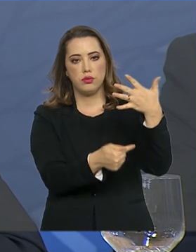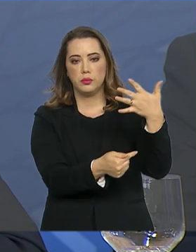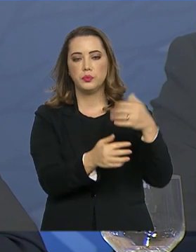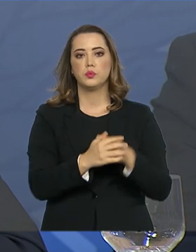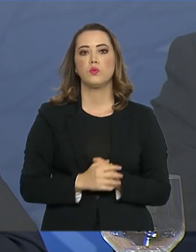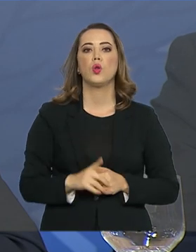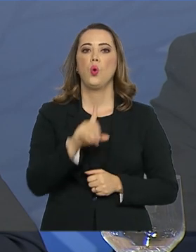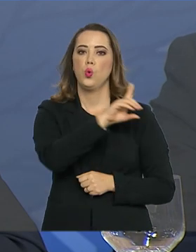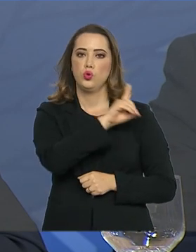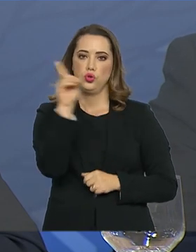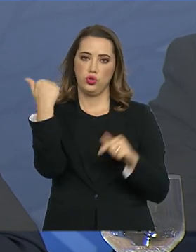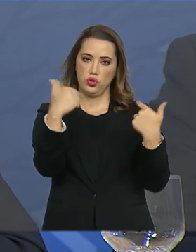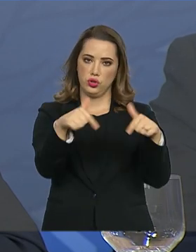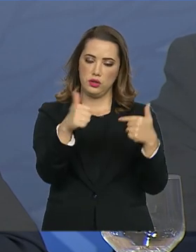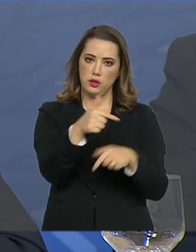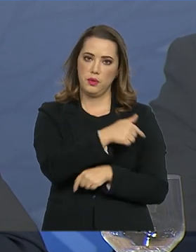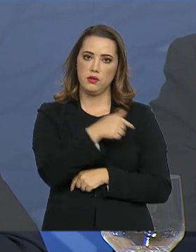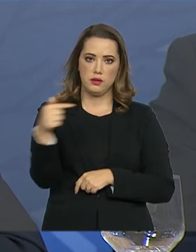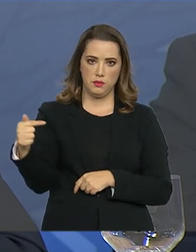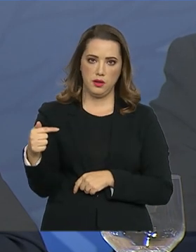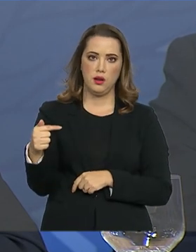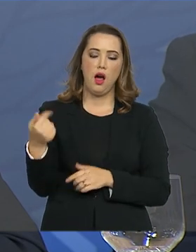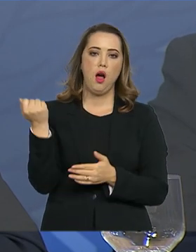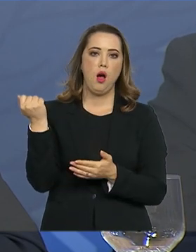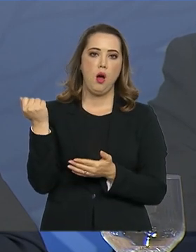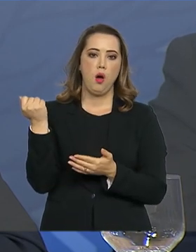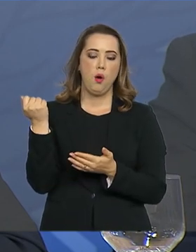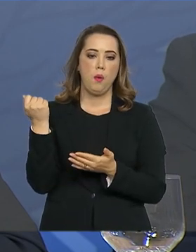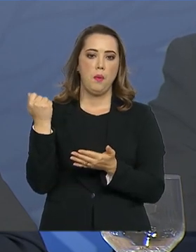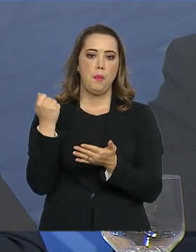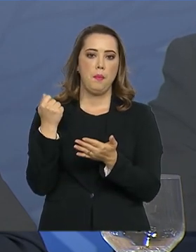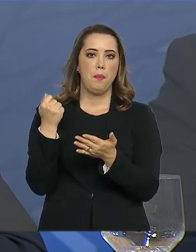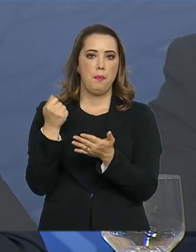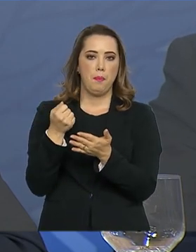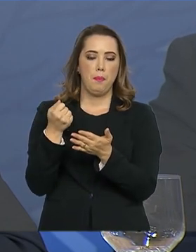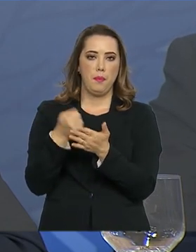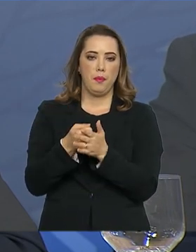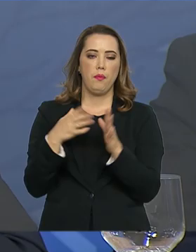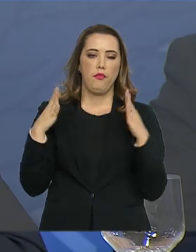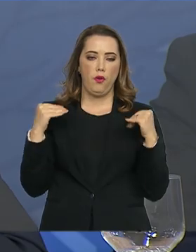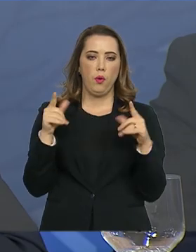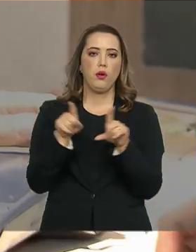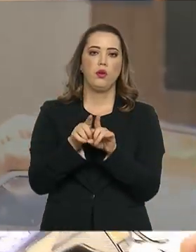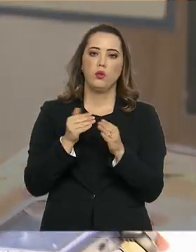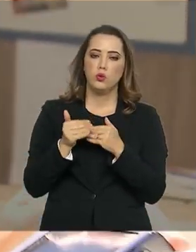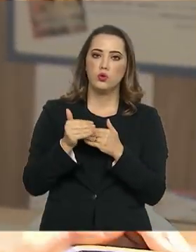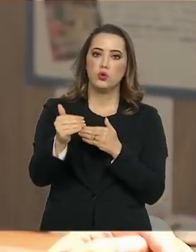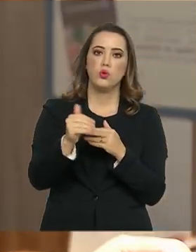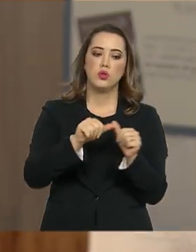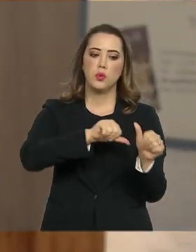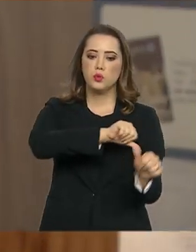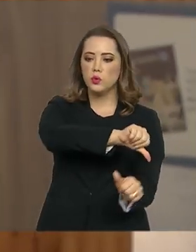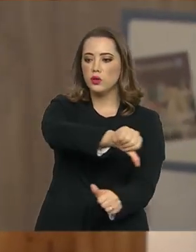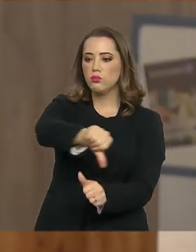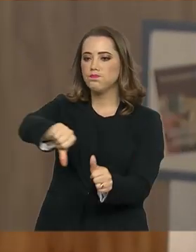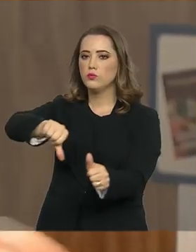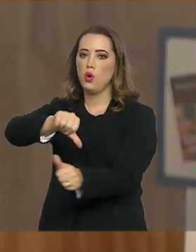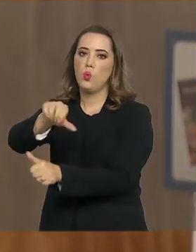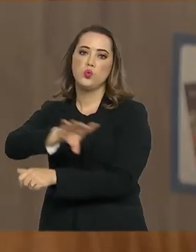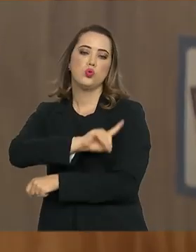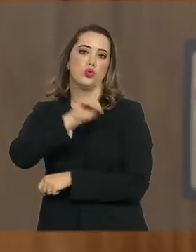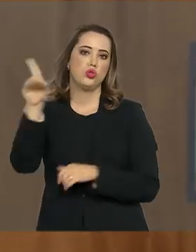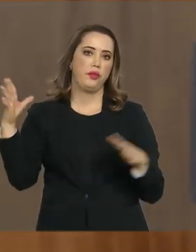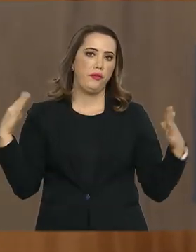semanal remunerado permanece. O que se permite é que haja uma alternância. Para esse empresário do comércio